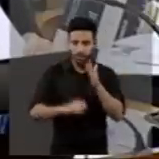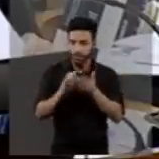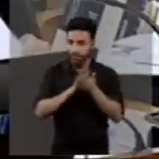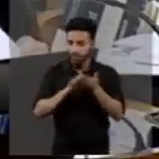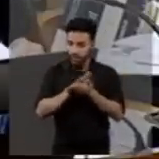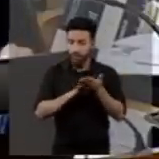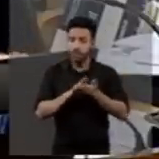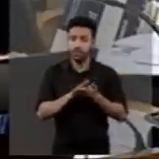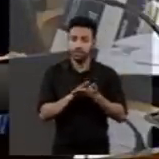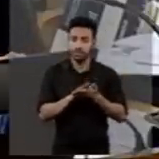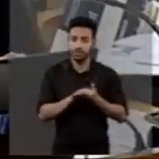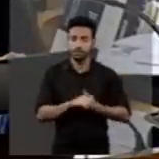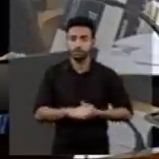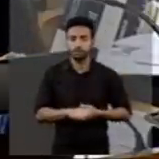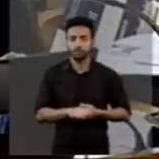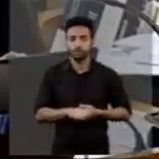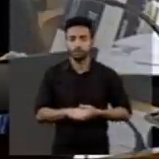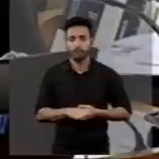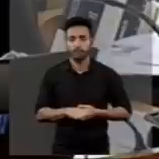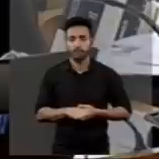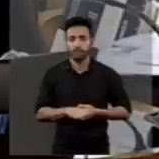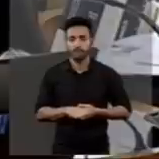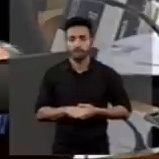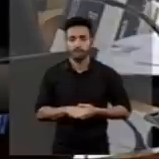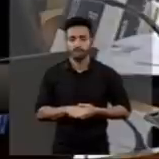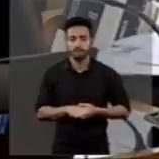principal ou acessória,